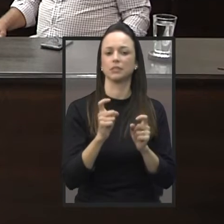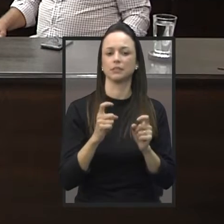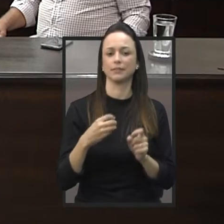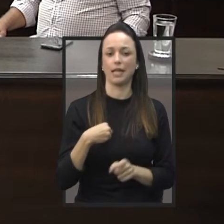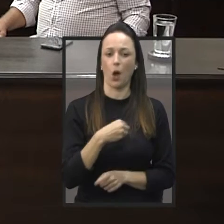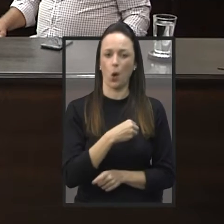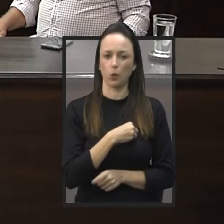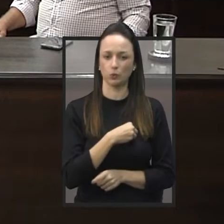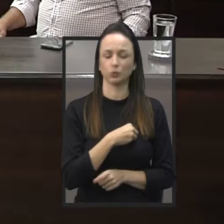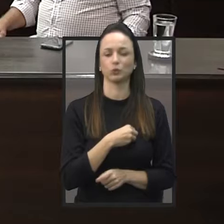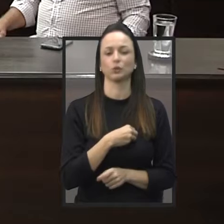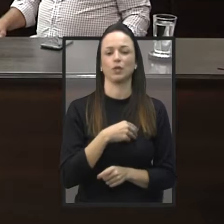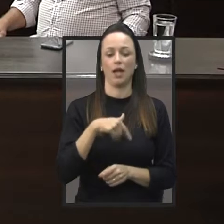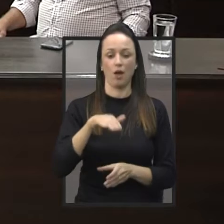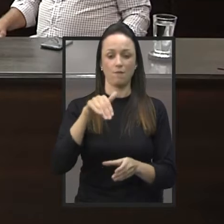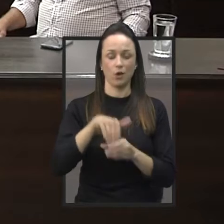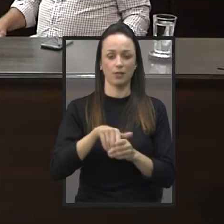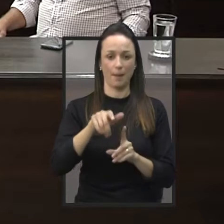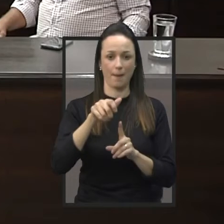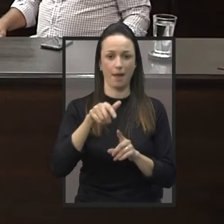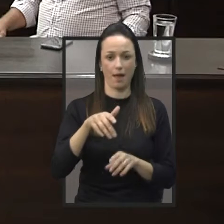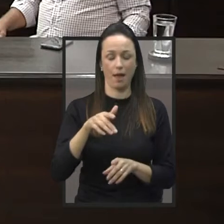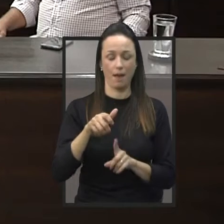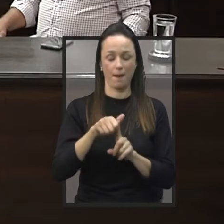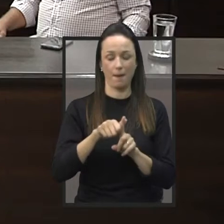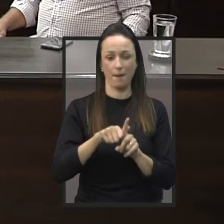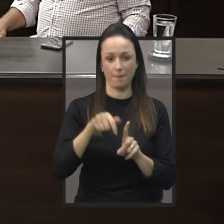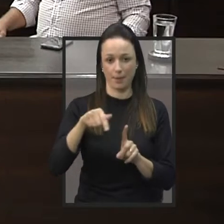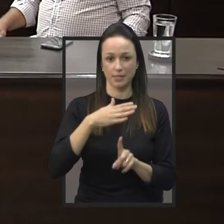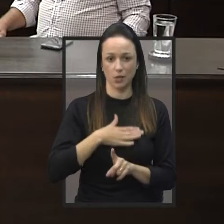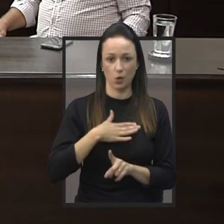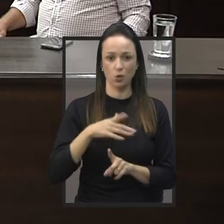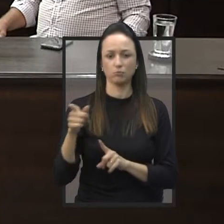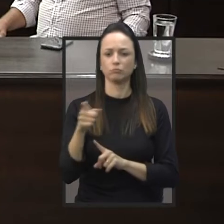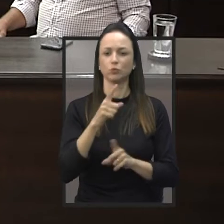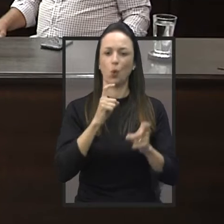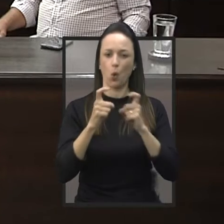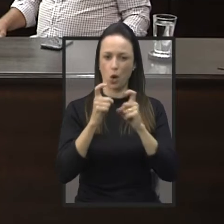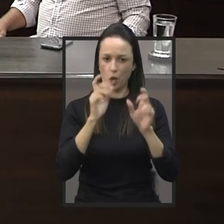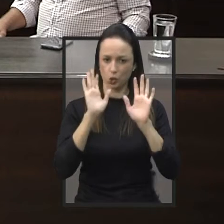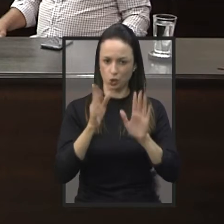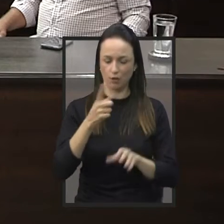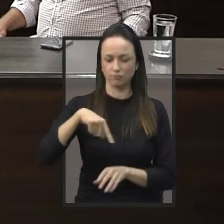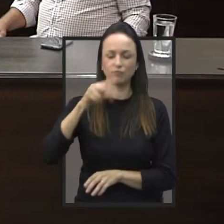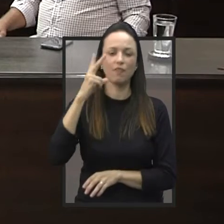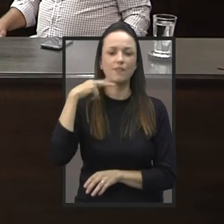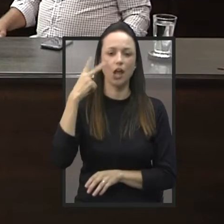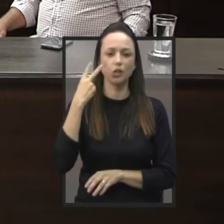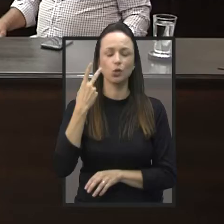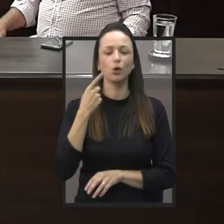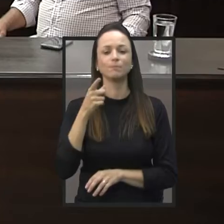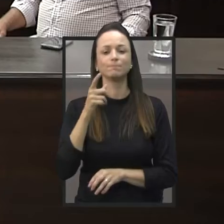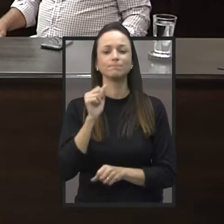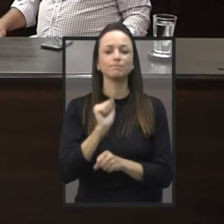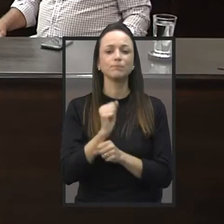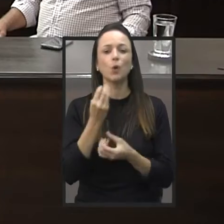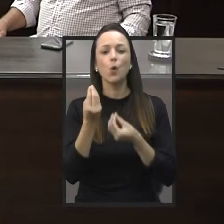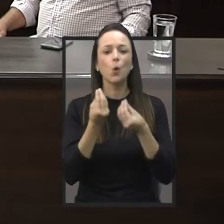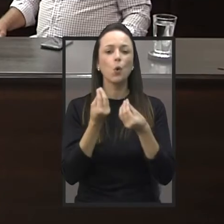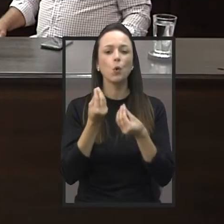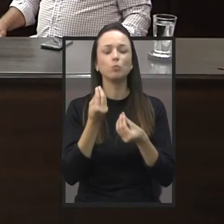votado no mês de agosto. Recentemente vocês tiveram uma reunião entre todos os vereadores. Qual que é a expectativa com relação a esse tema?